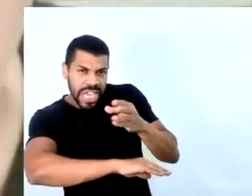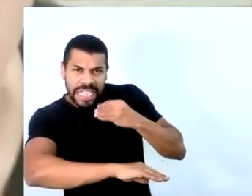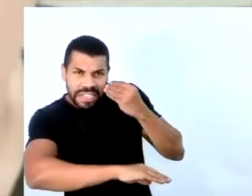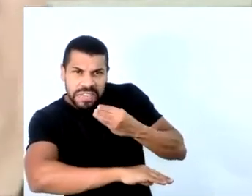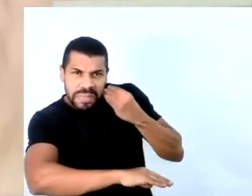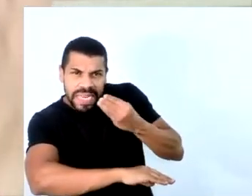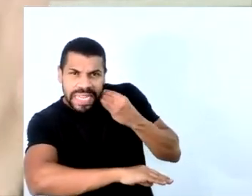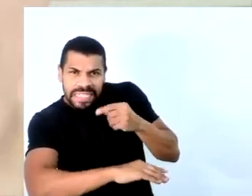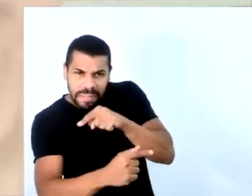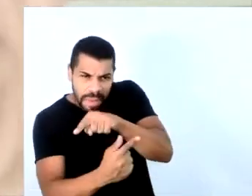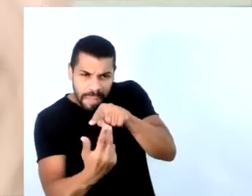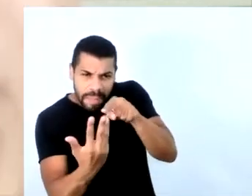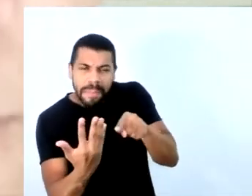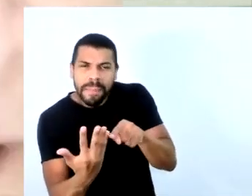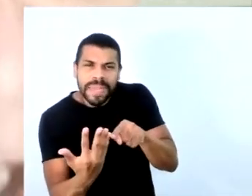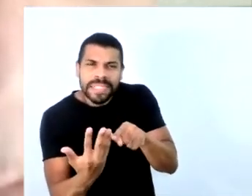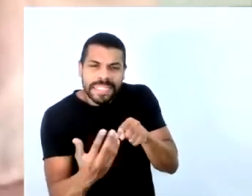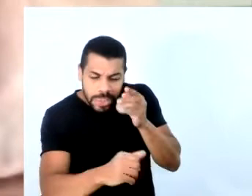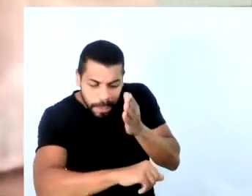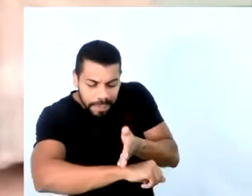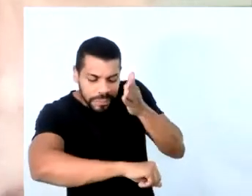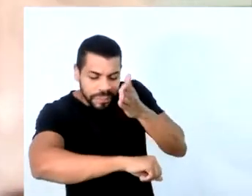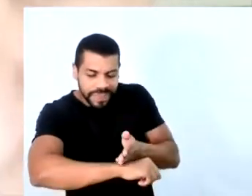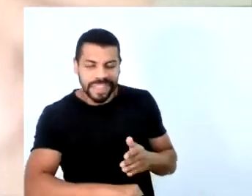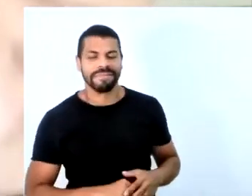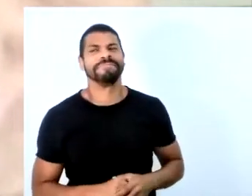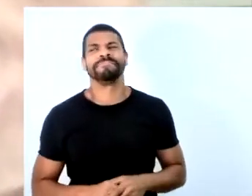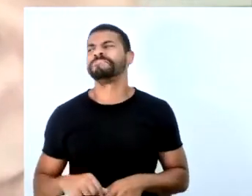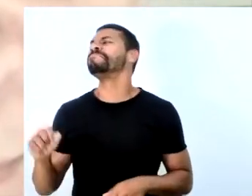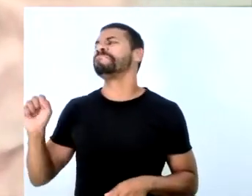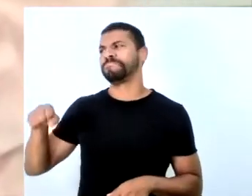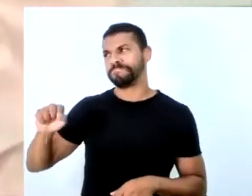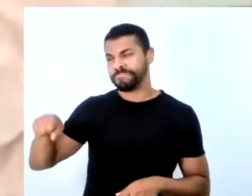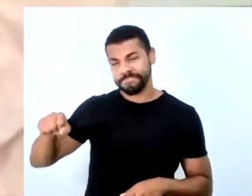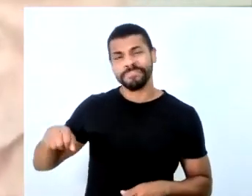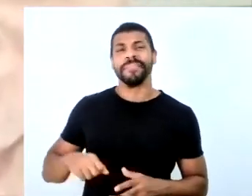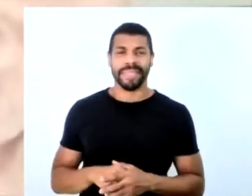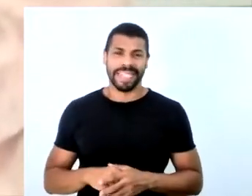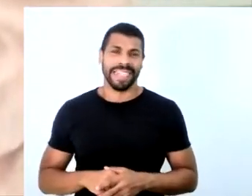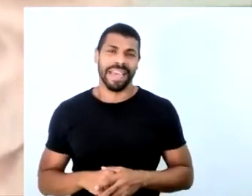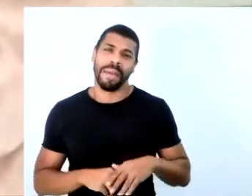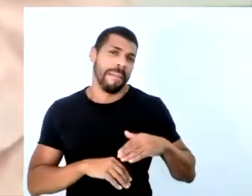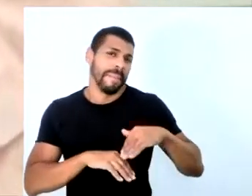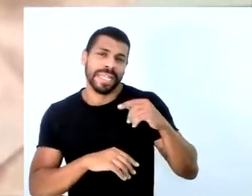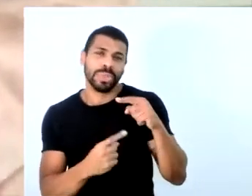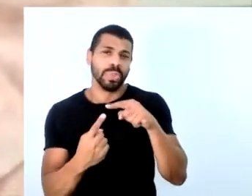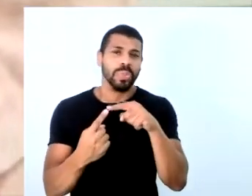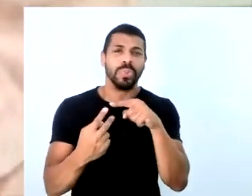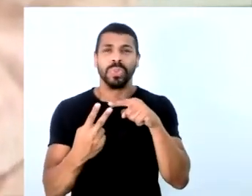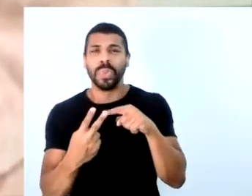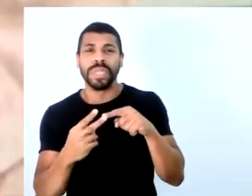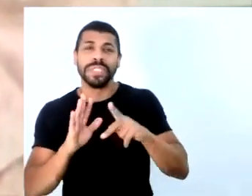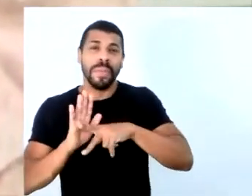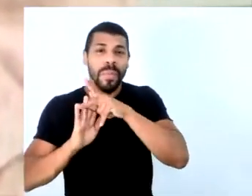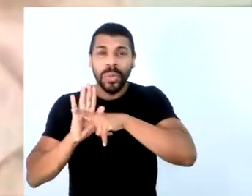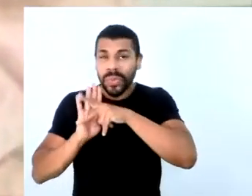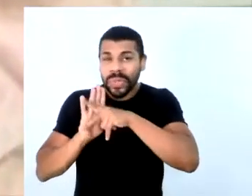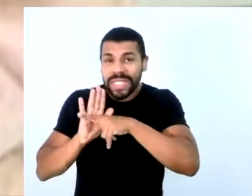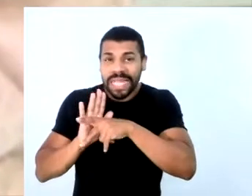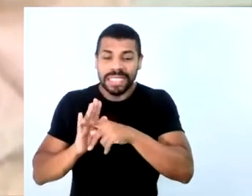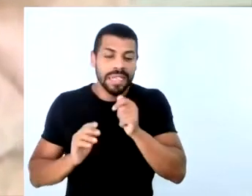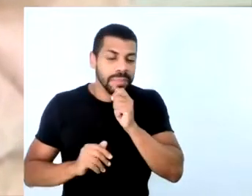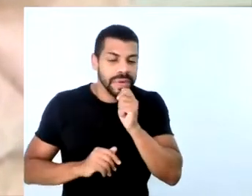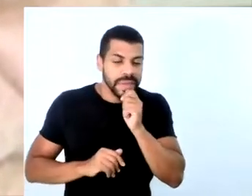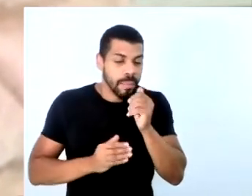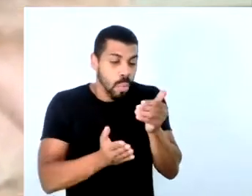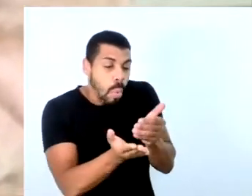né, filmes montando ao mesmo tempo? Já passou por isso? Já várias vezes eu já montei mais